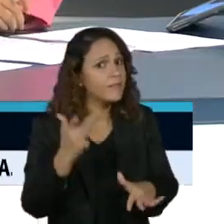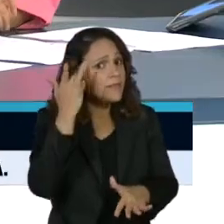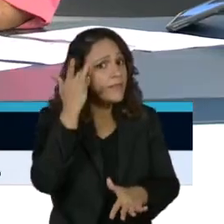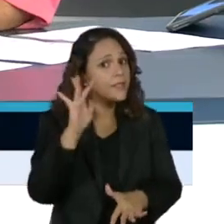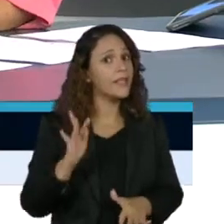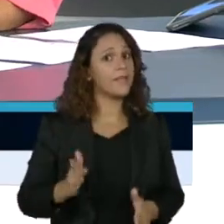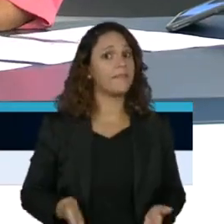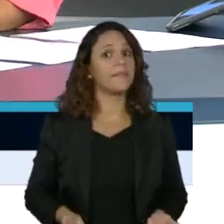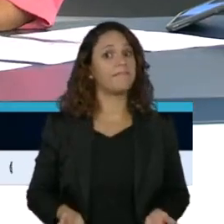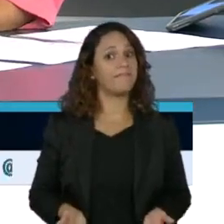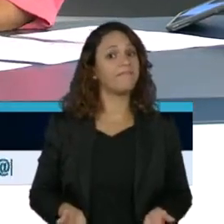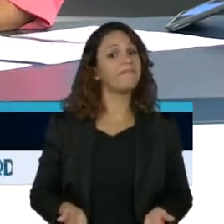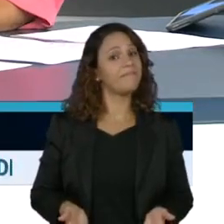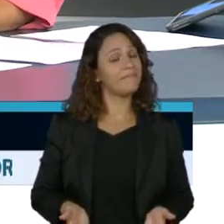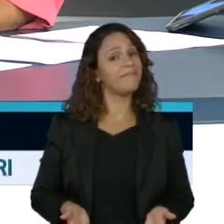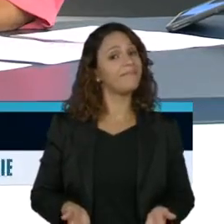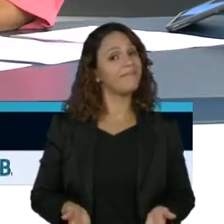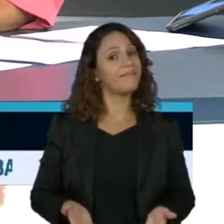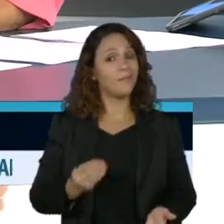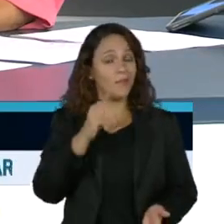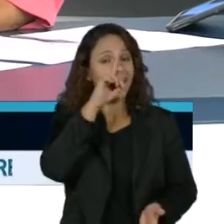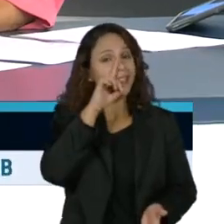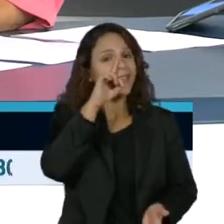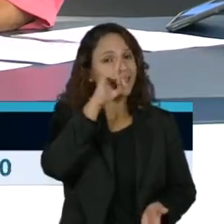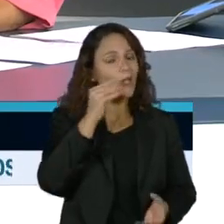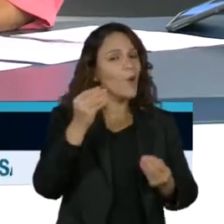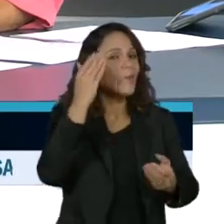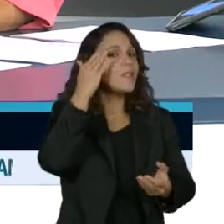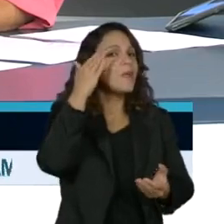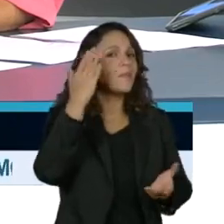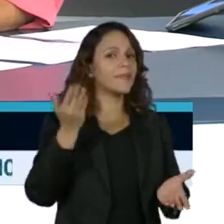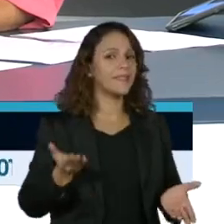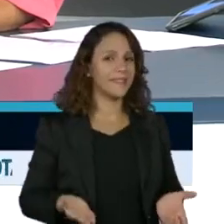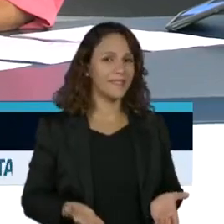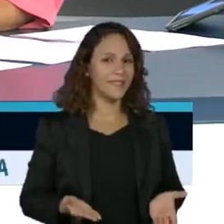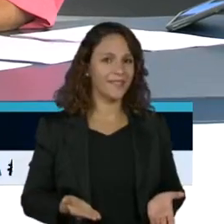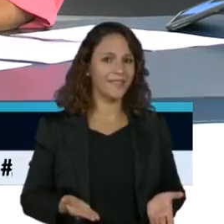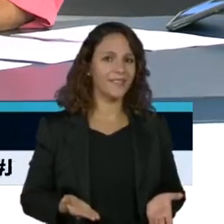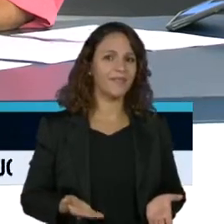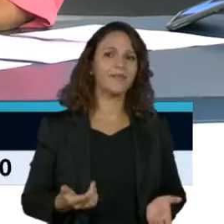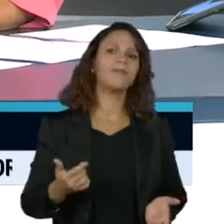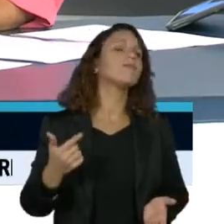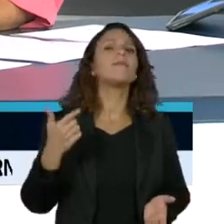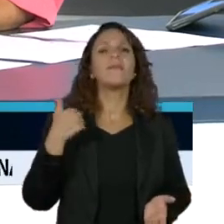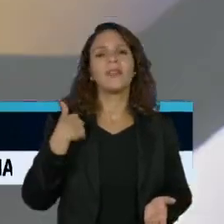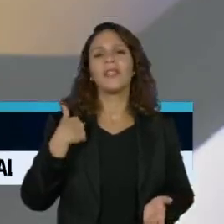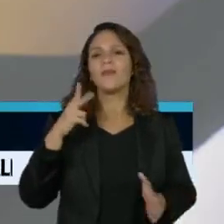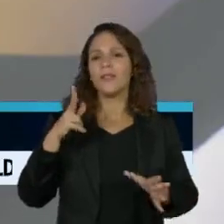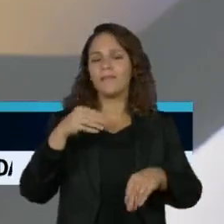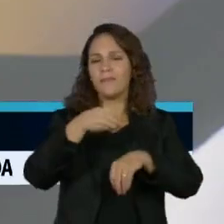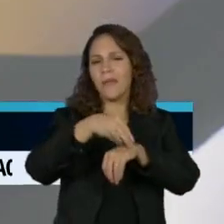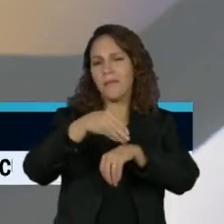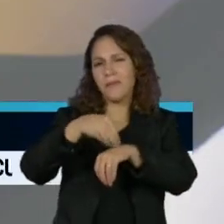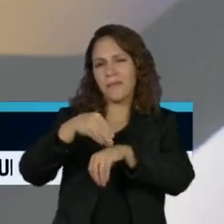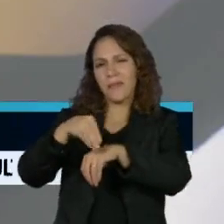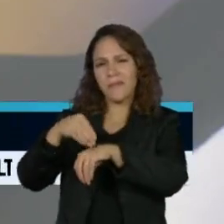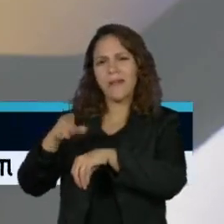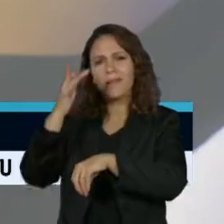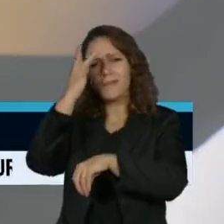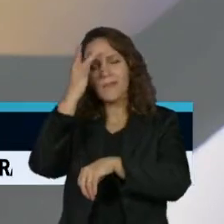para você que é difícil de prever eu eu acho eu tenho um vídeo como todo mundo